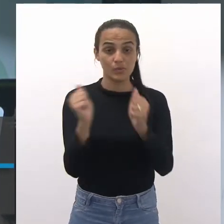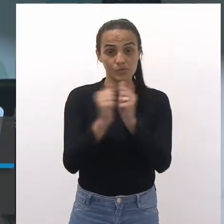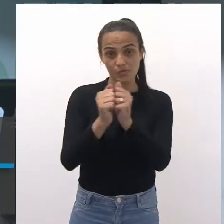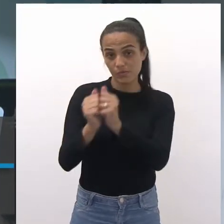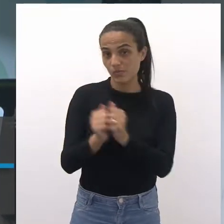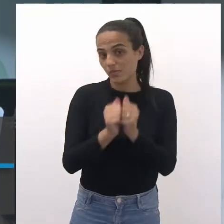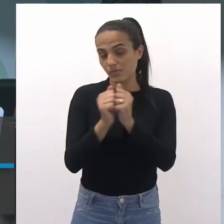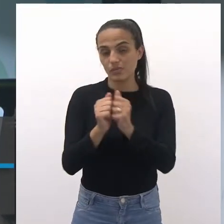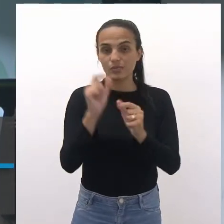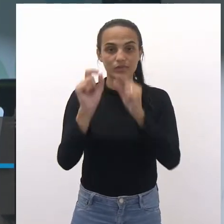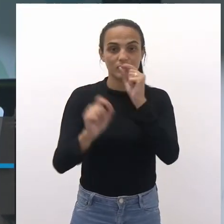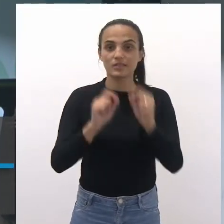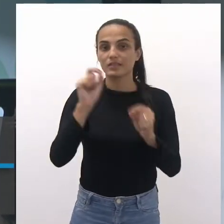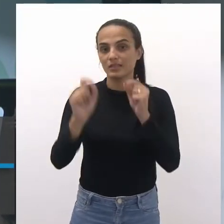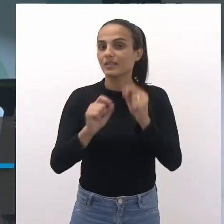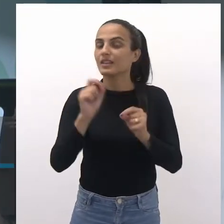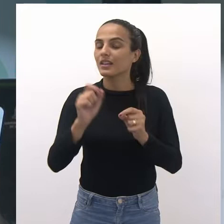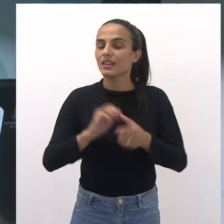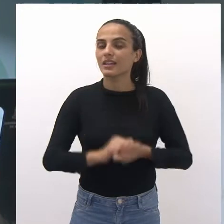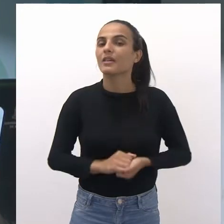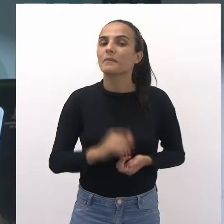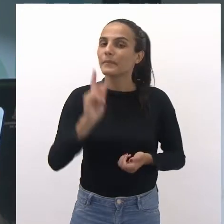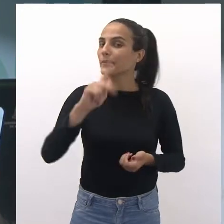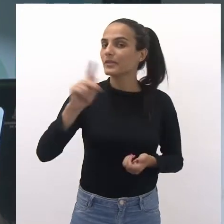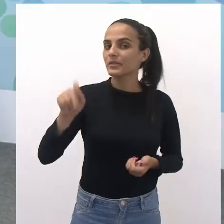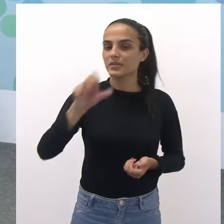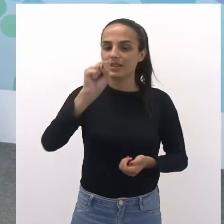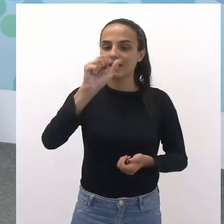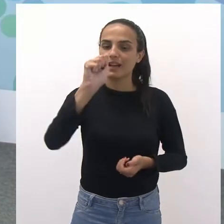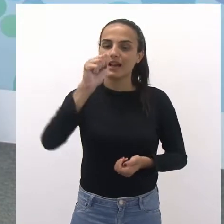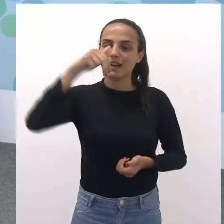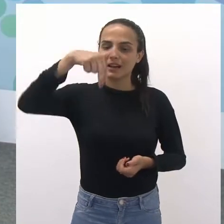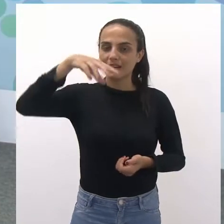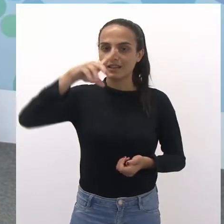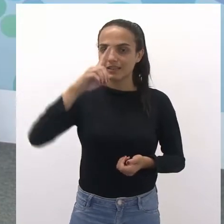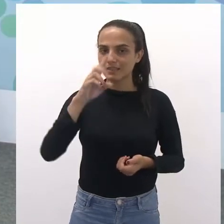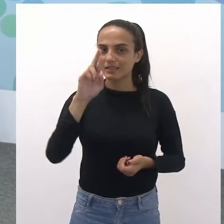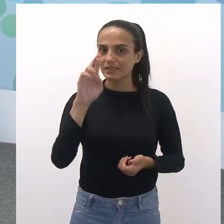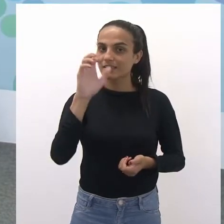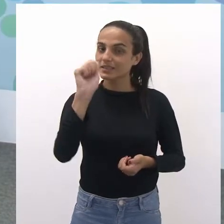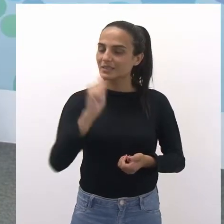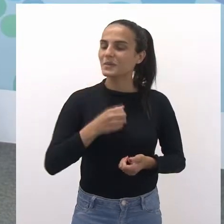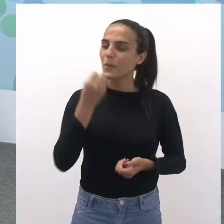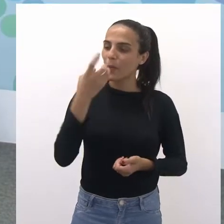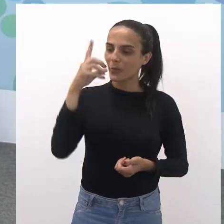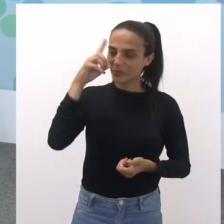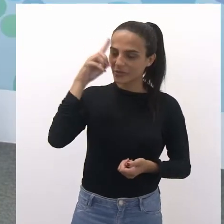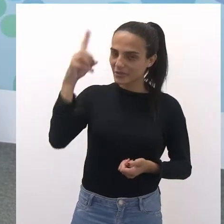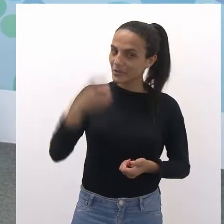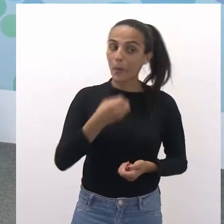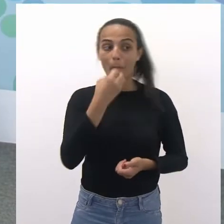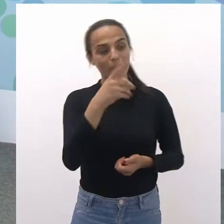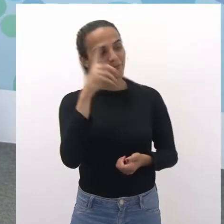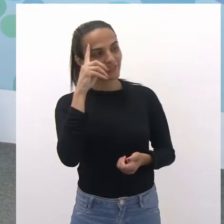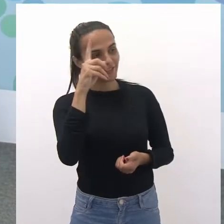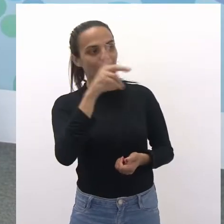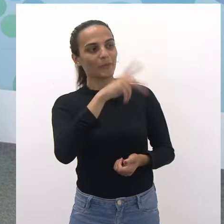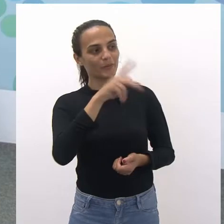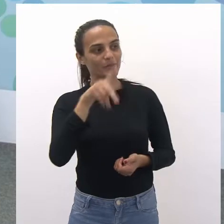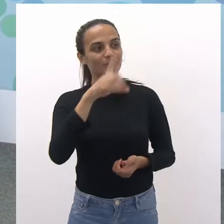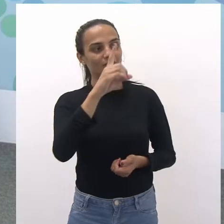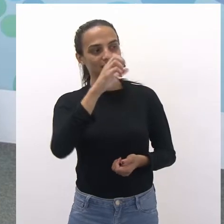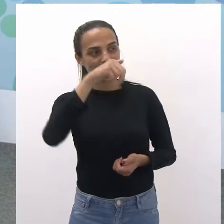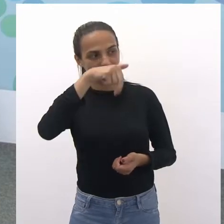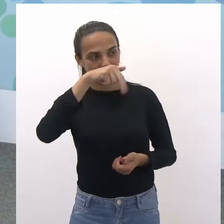comigo aqui, direto do estúdio, a professora Sandra. Bom dia, professora Sandra. Bom dia, professor Ademir, muito